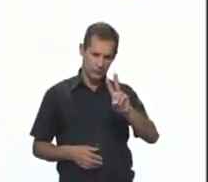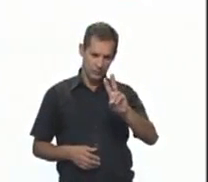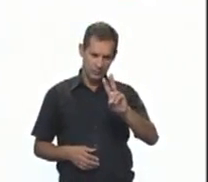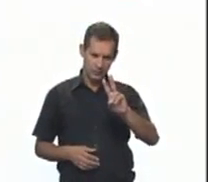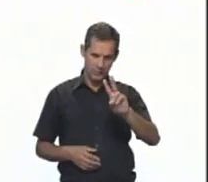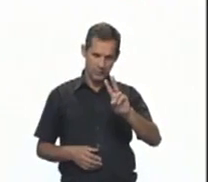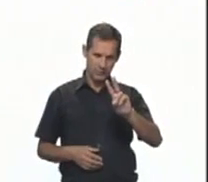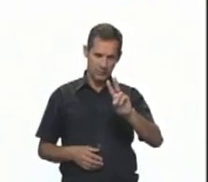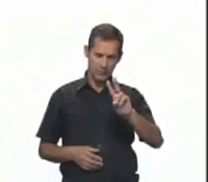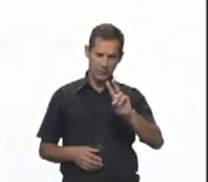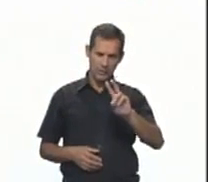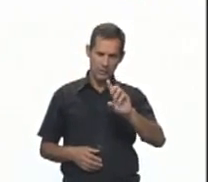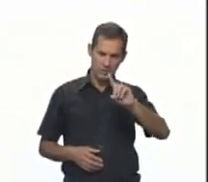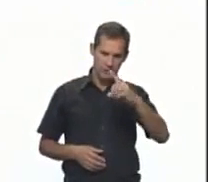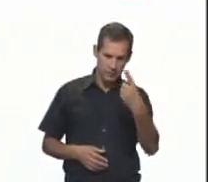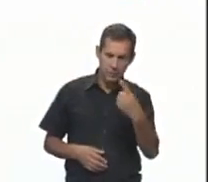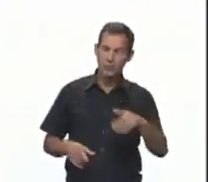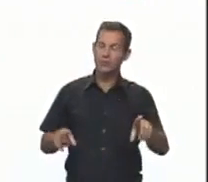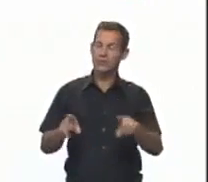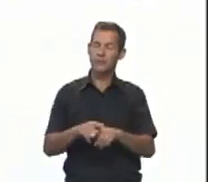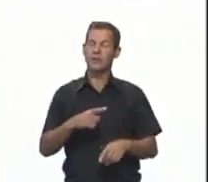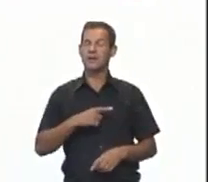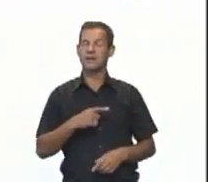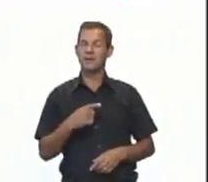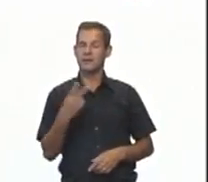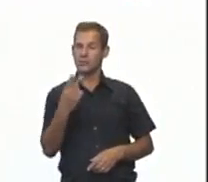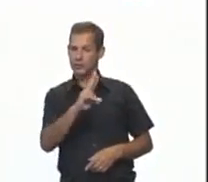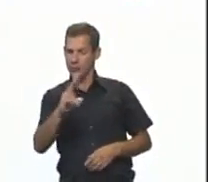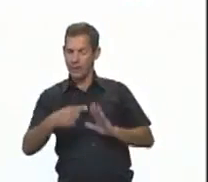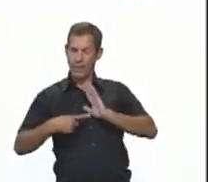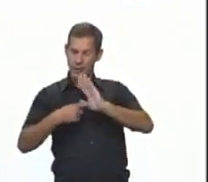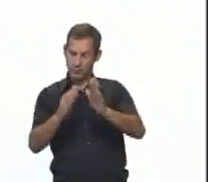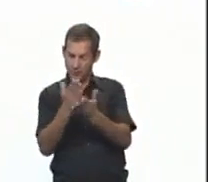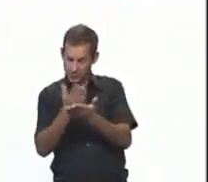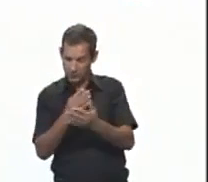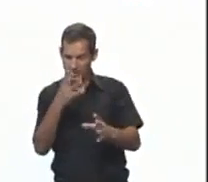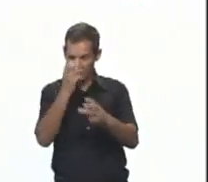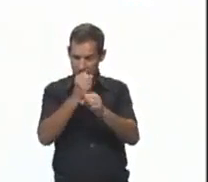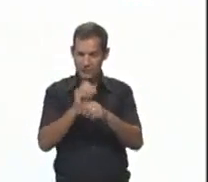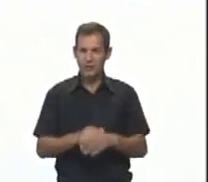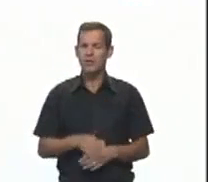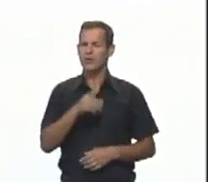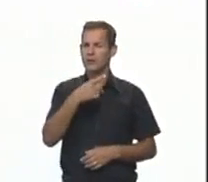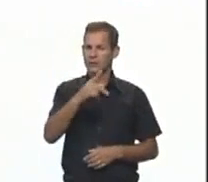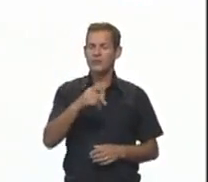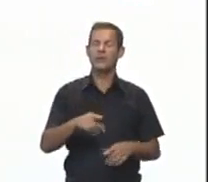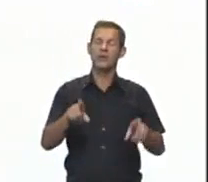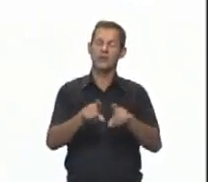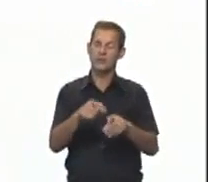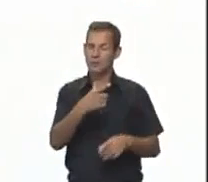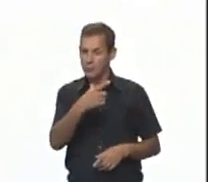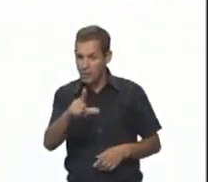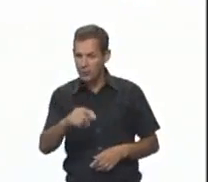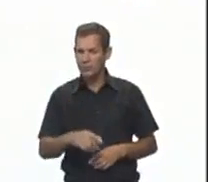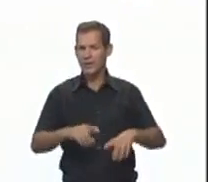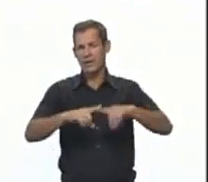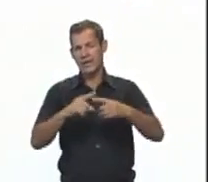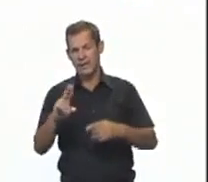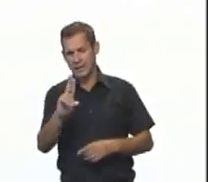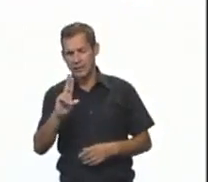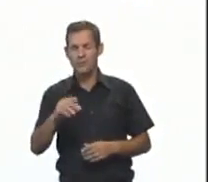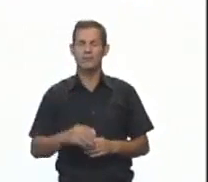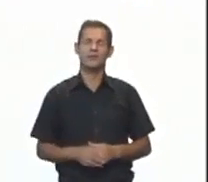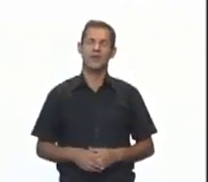pode encontrar essas 2 nomenclaturas. Essa que é apresentada no livro de cálculo de vocês e a outra que é mais